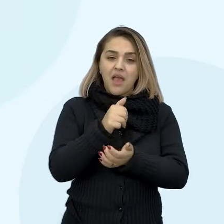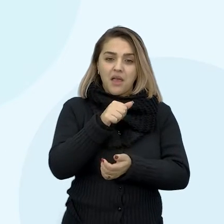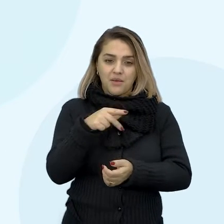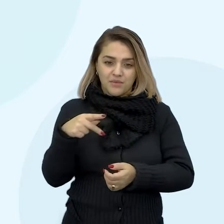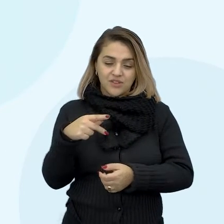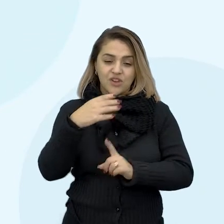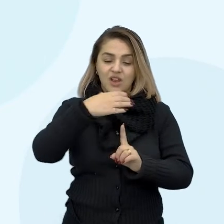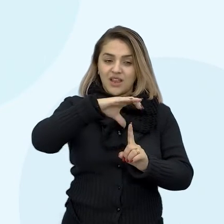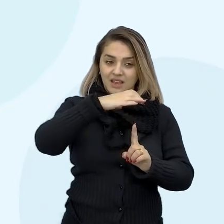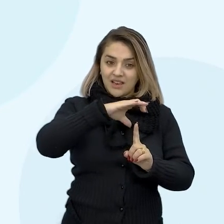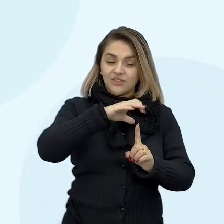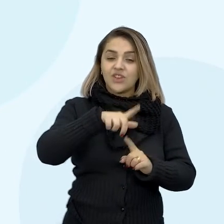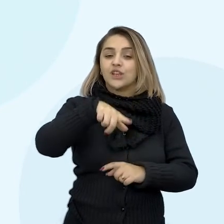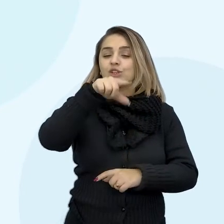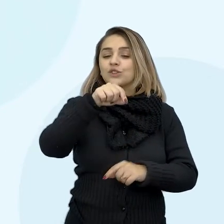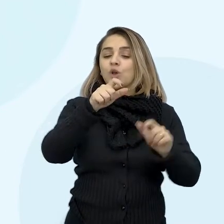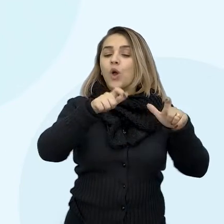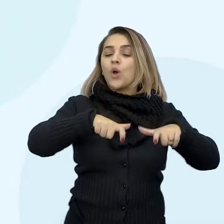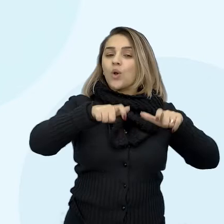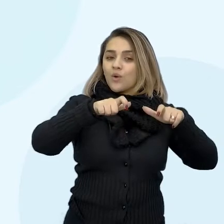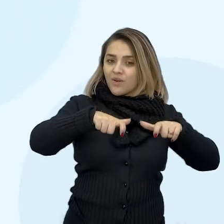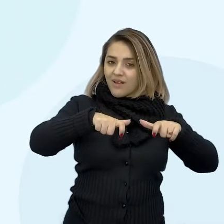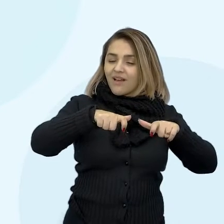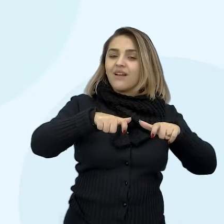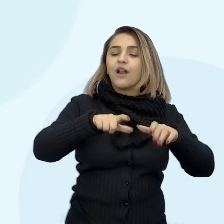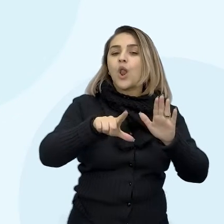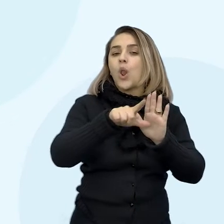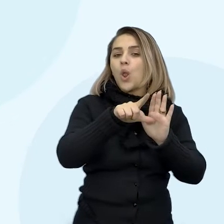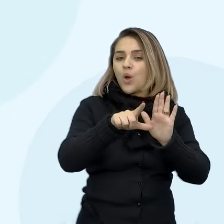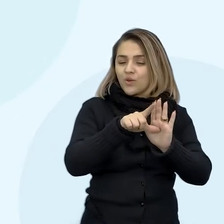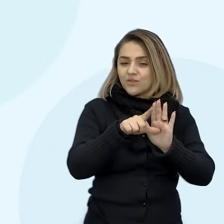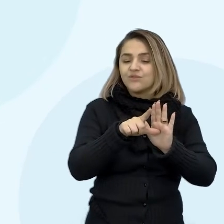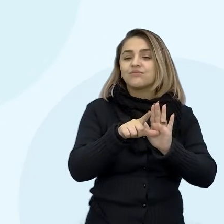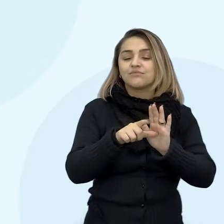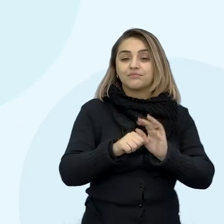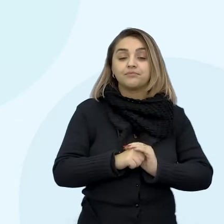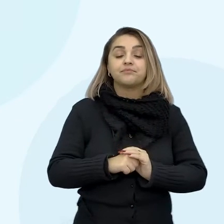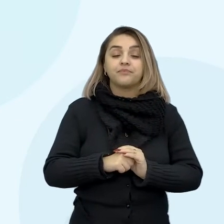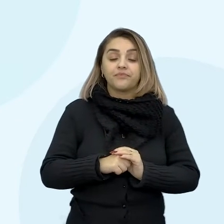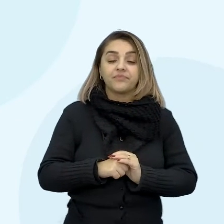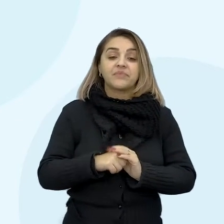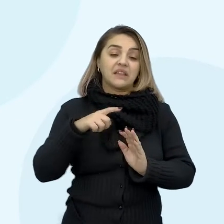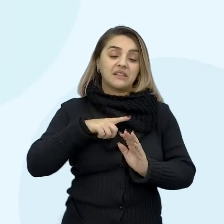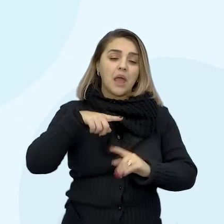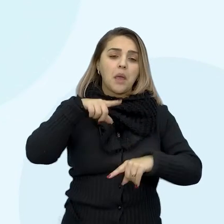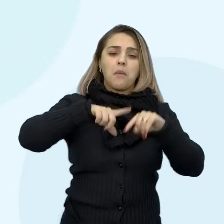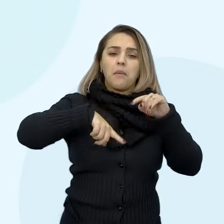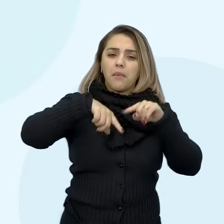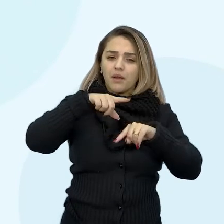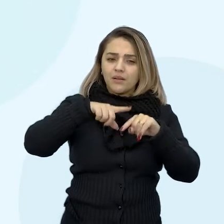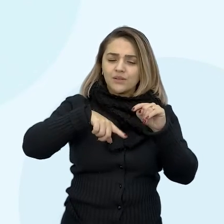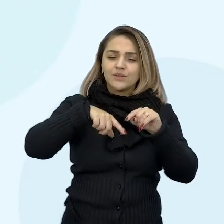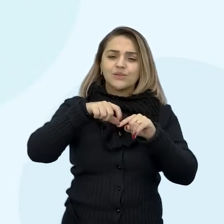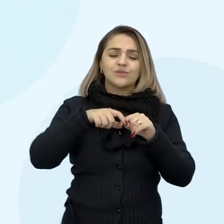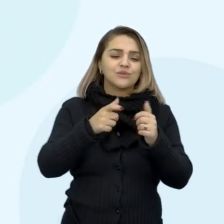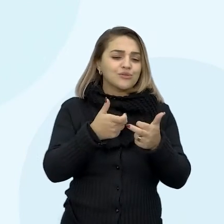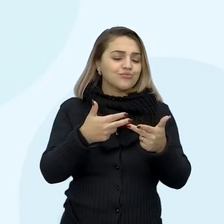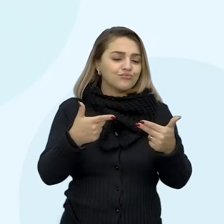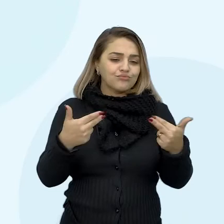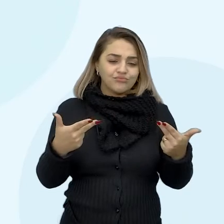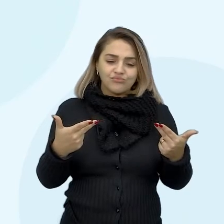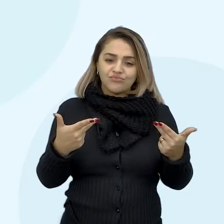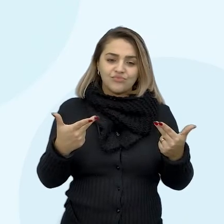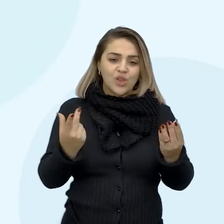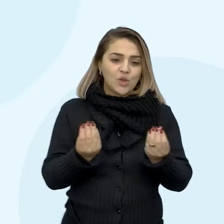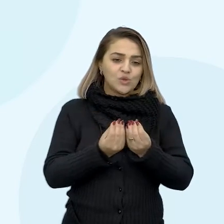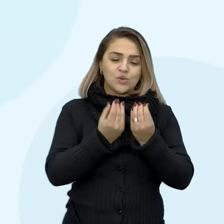escolhe um estabelecimento. O estabelecimento escolhe itens que compõem uma sacola surpresa.